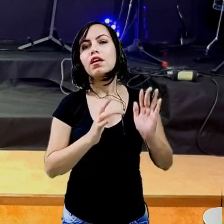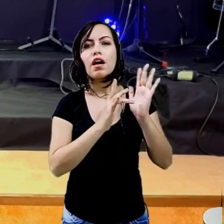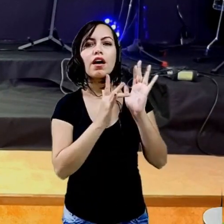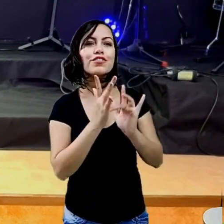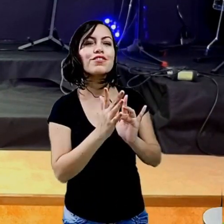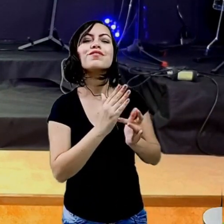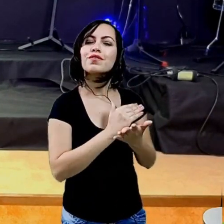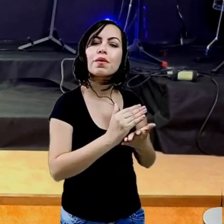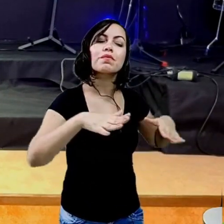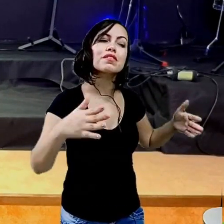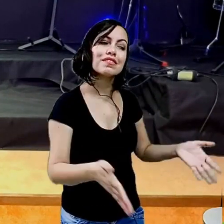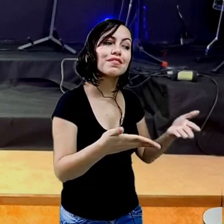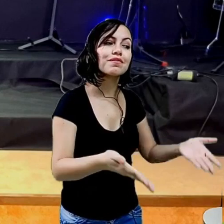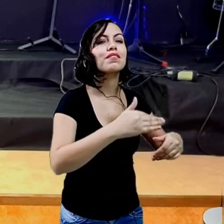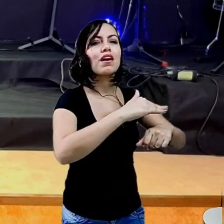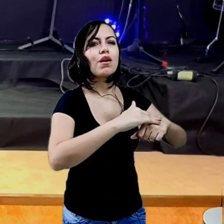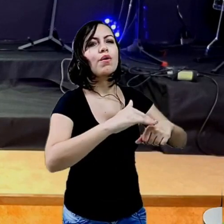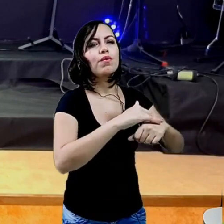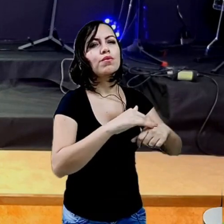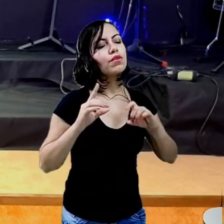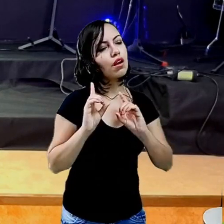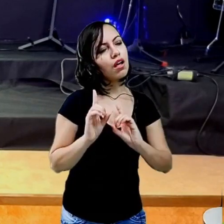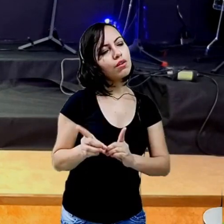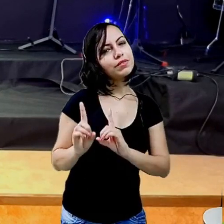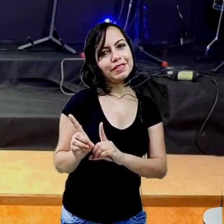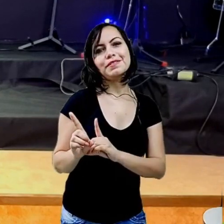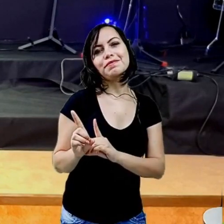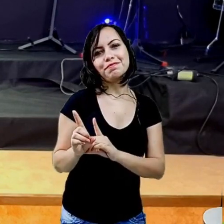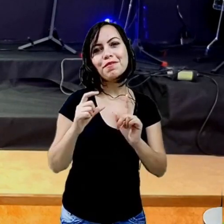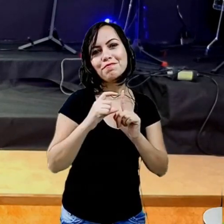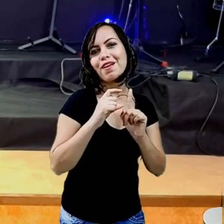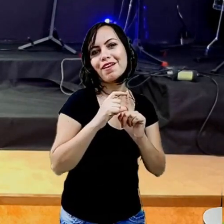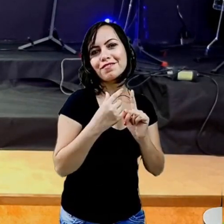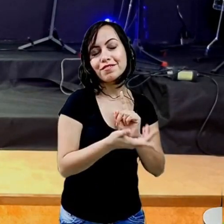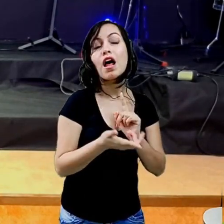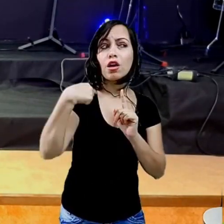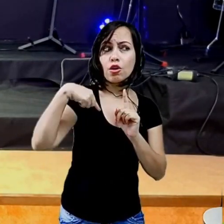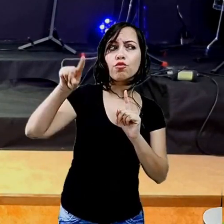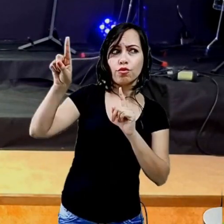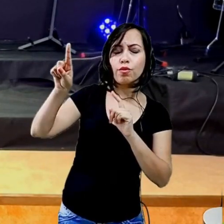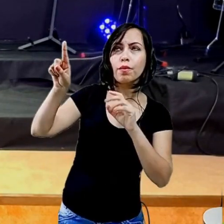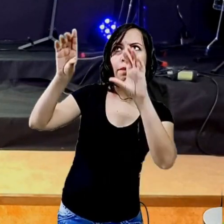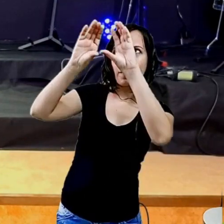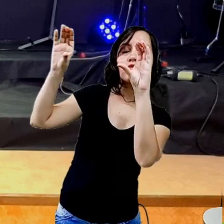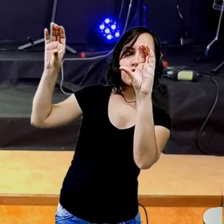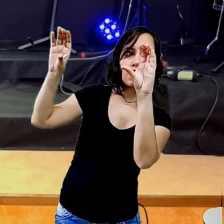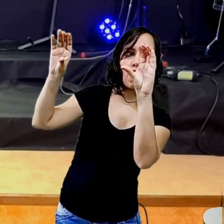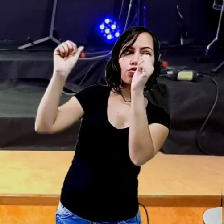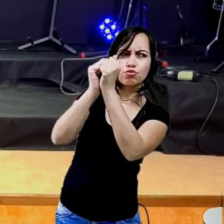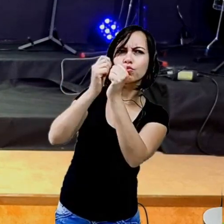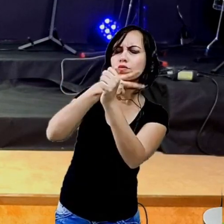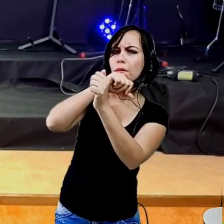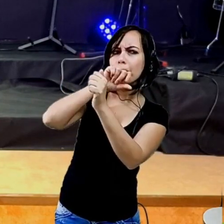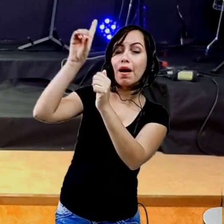começa a animar, consolar os discípulos com essa palavra: eu vou para a casa do meu Pai, eu